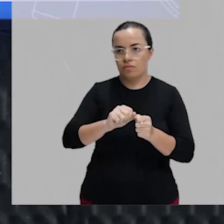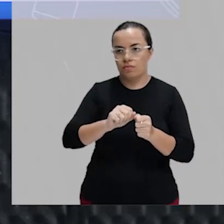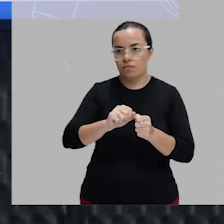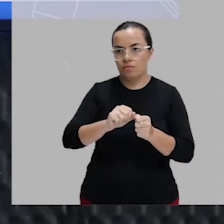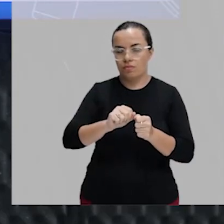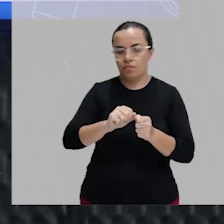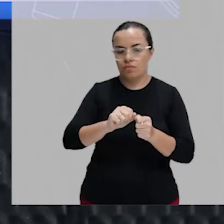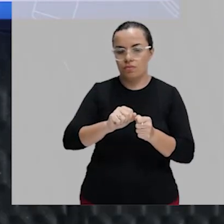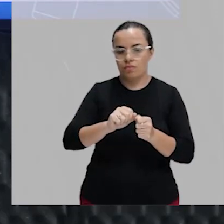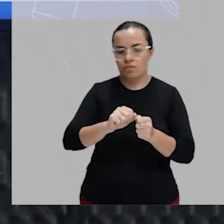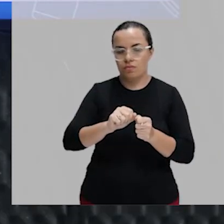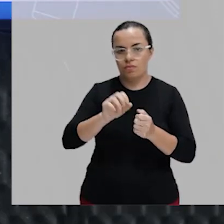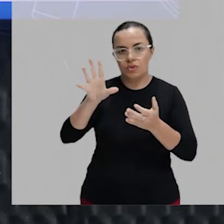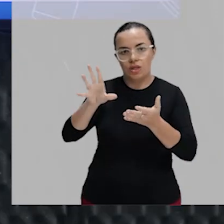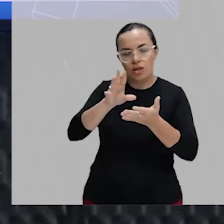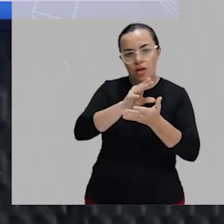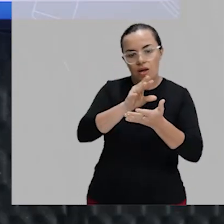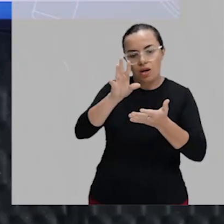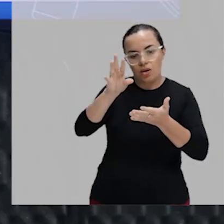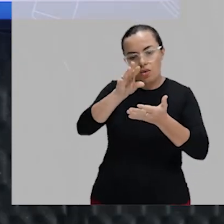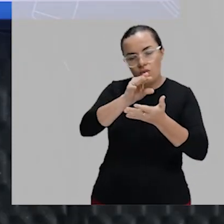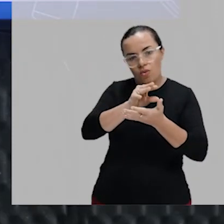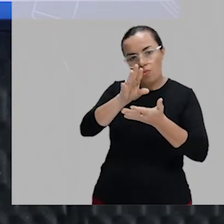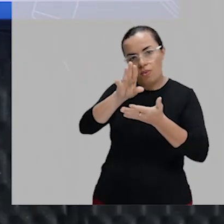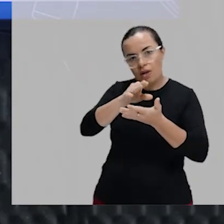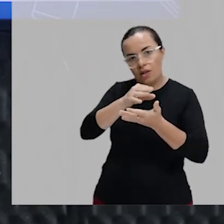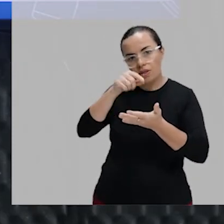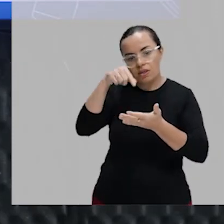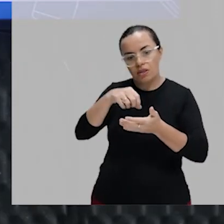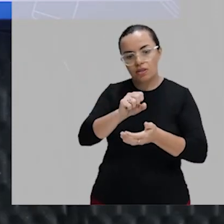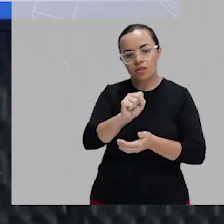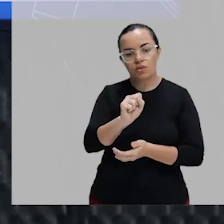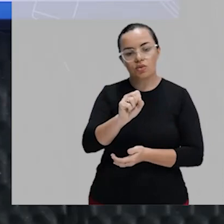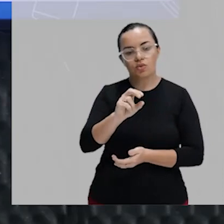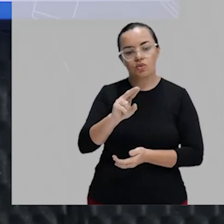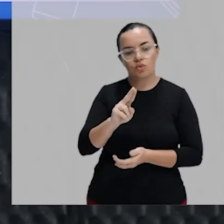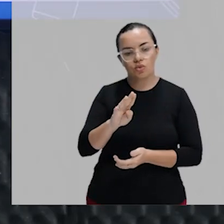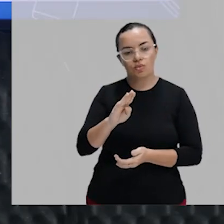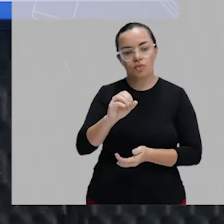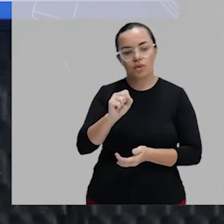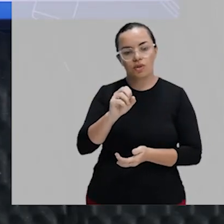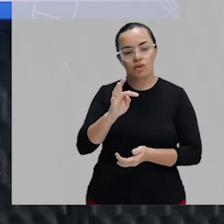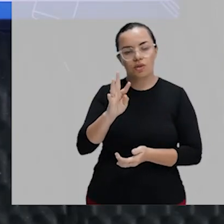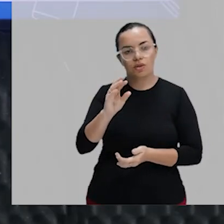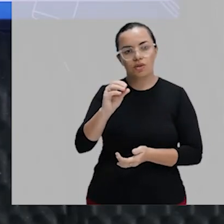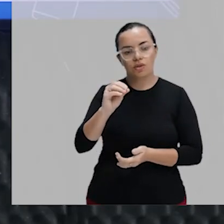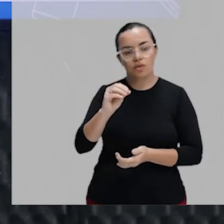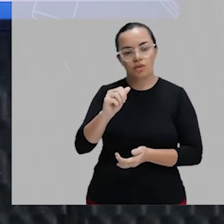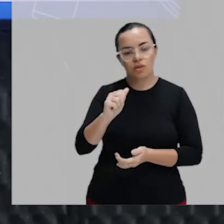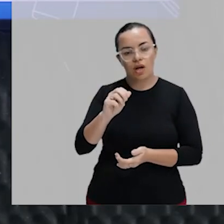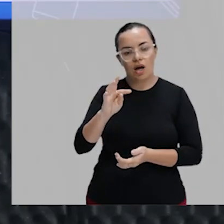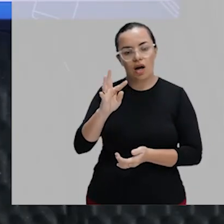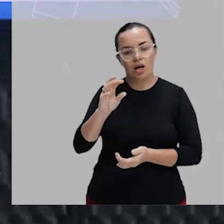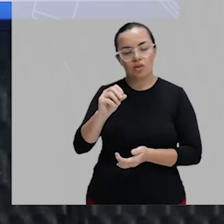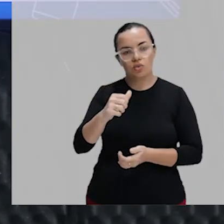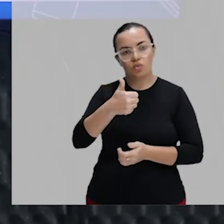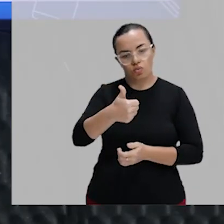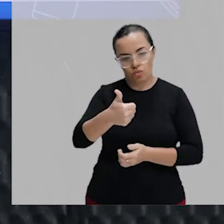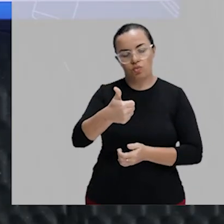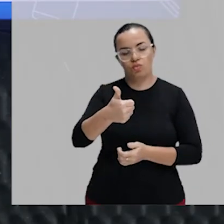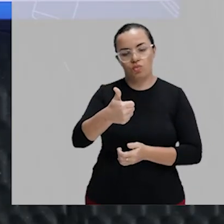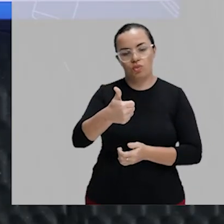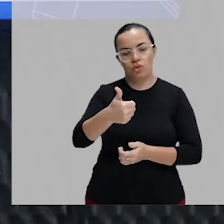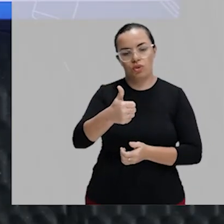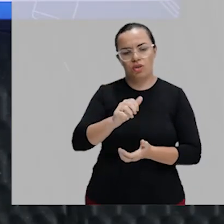Vai acumular substrato 1. E esse substrato 1, ele não vai ser convertido no substrato